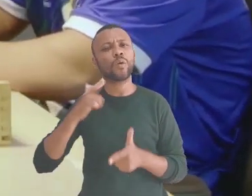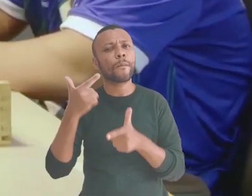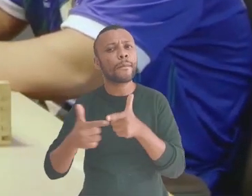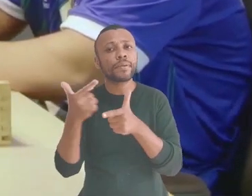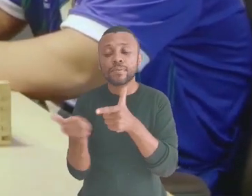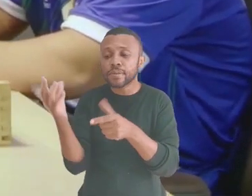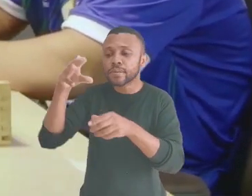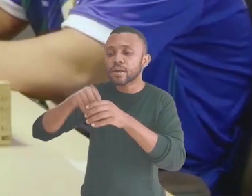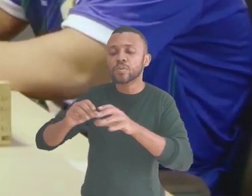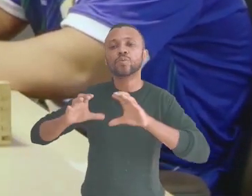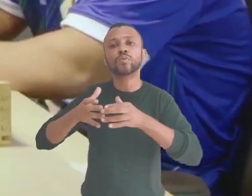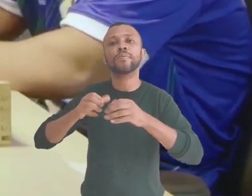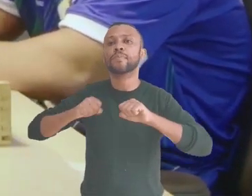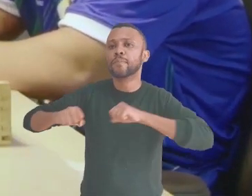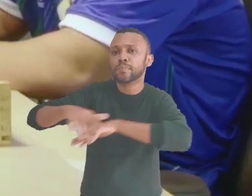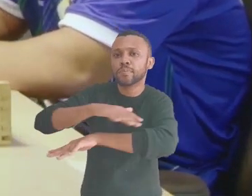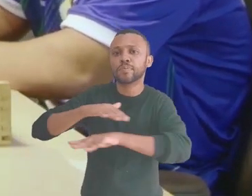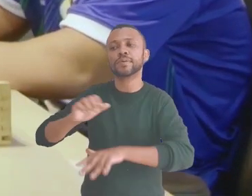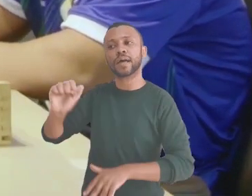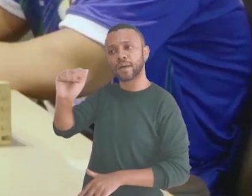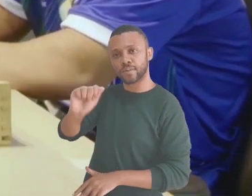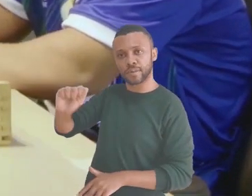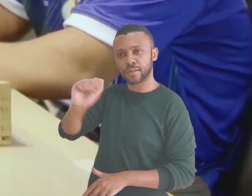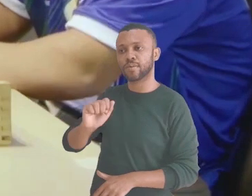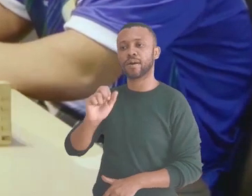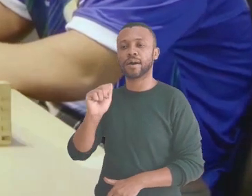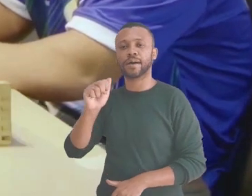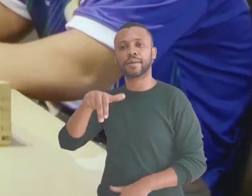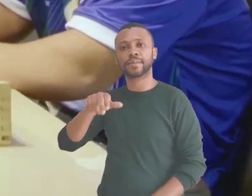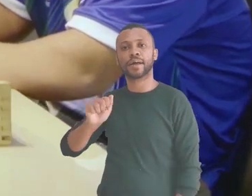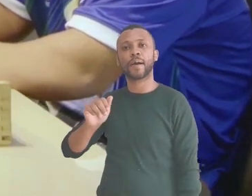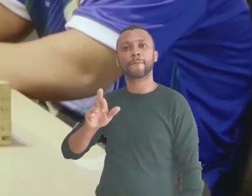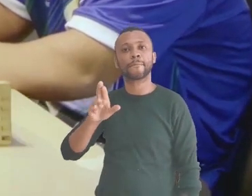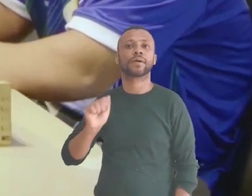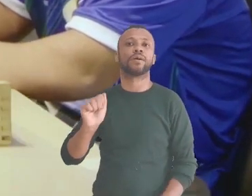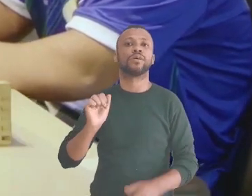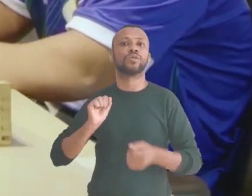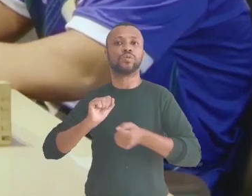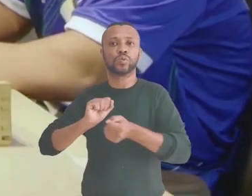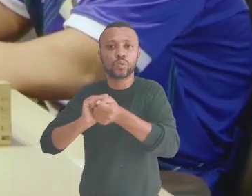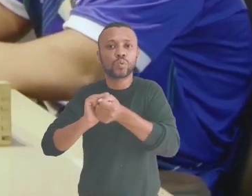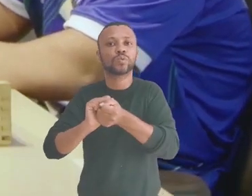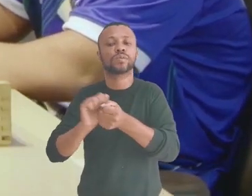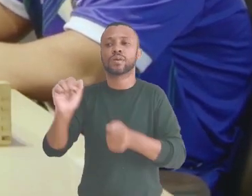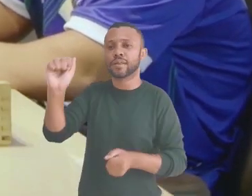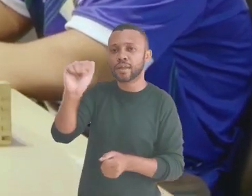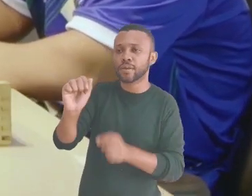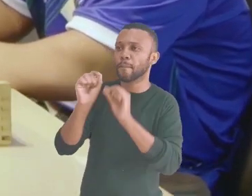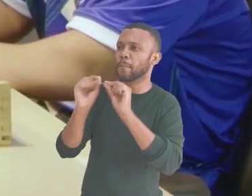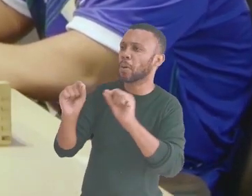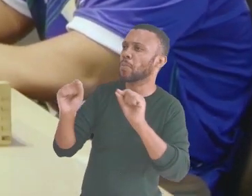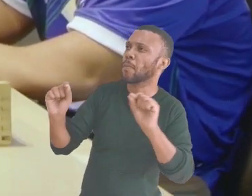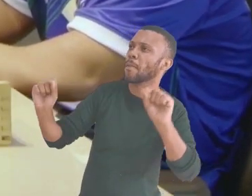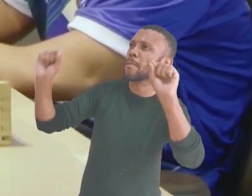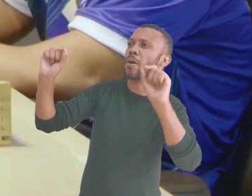movimento da ANABRA e de outras instituições, de outras associações locais e às vezes outras nacionais,